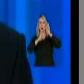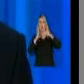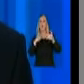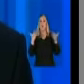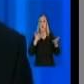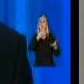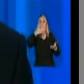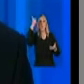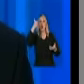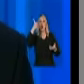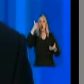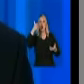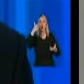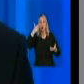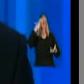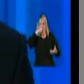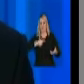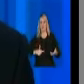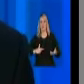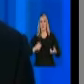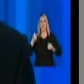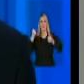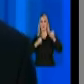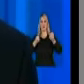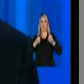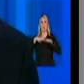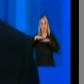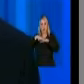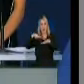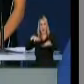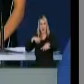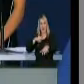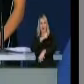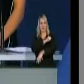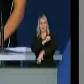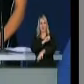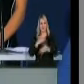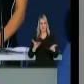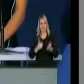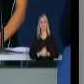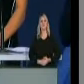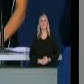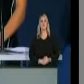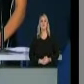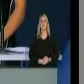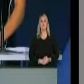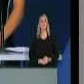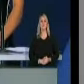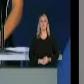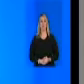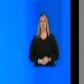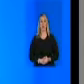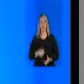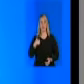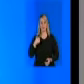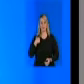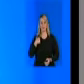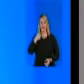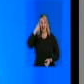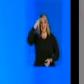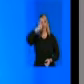para melhorar o comportamento do motorista no trânsito carioca? Mais 45 segundos agora para o candidato Osório. Maurício, eu como